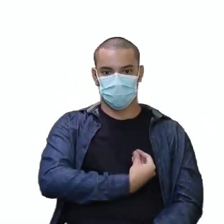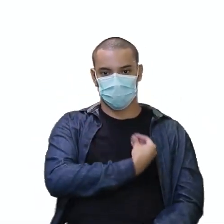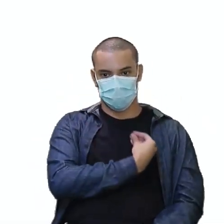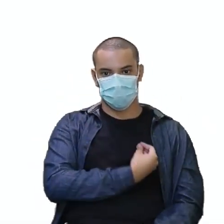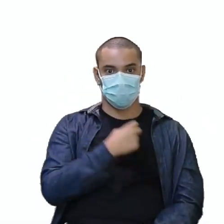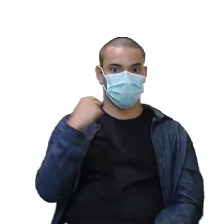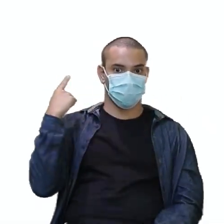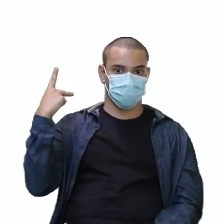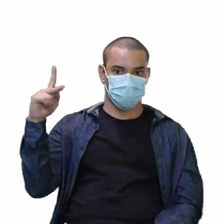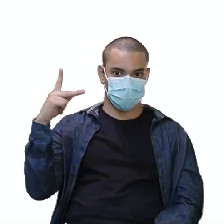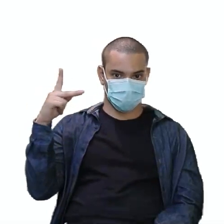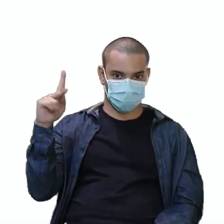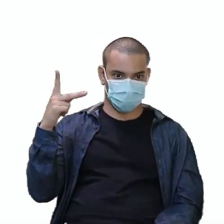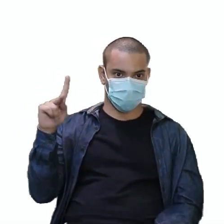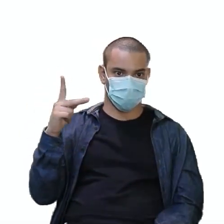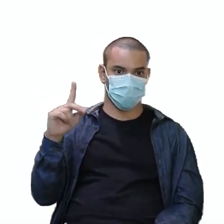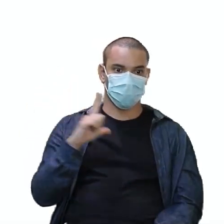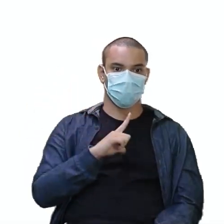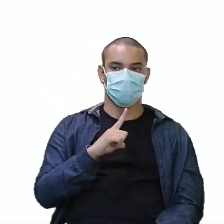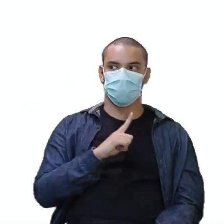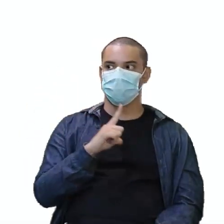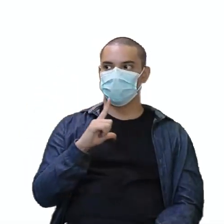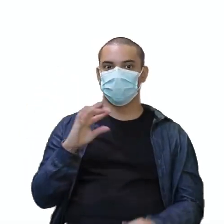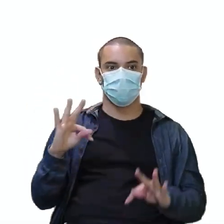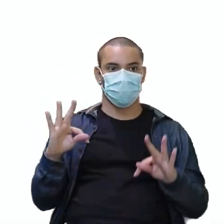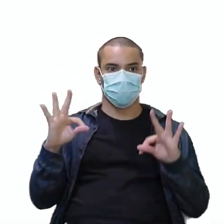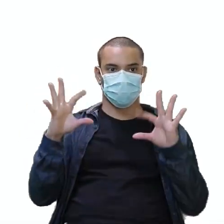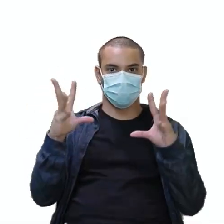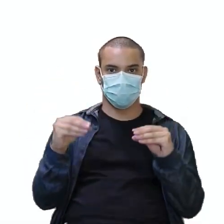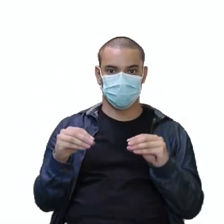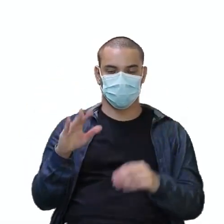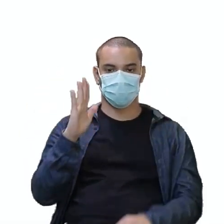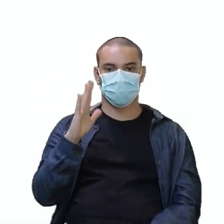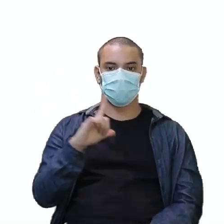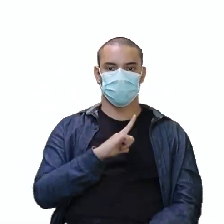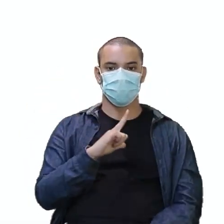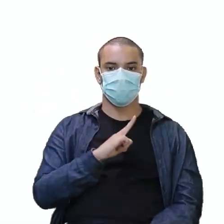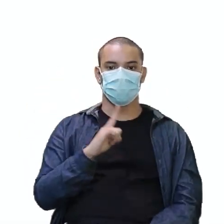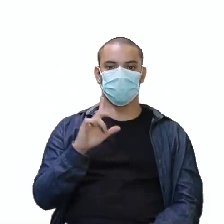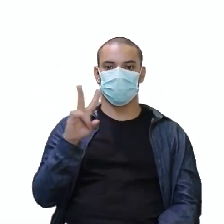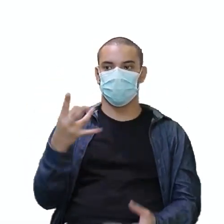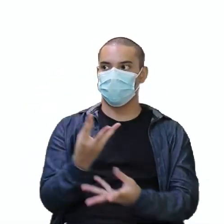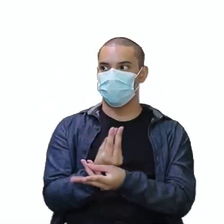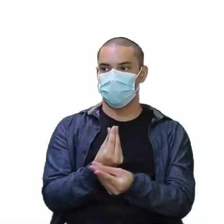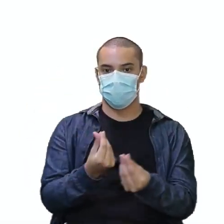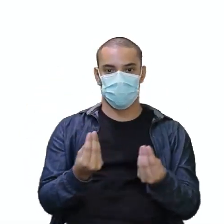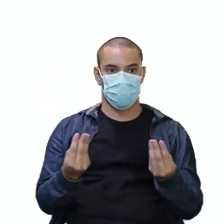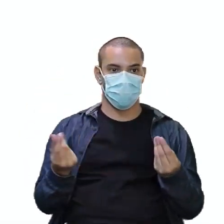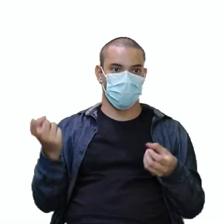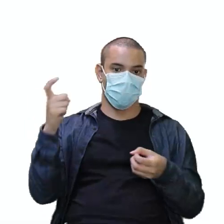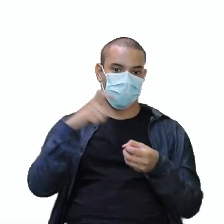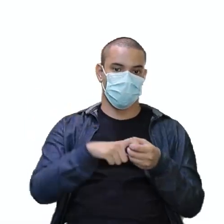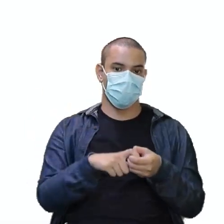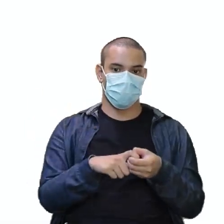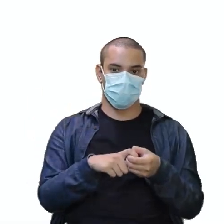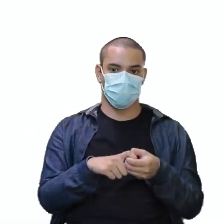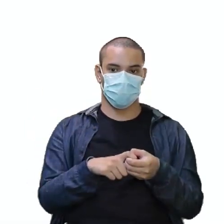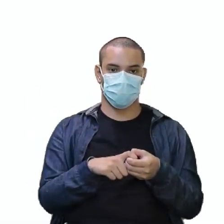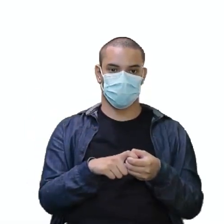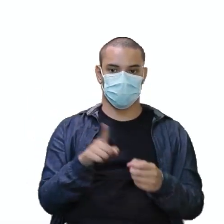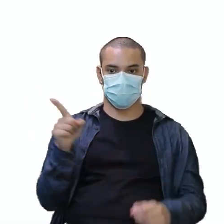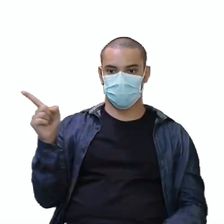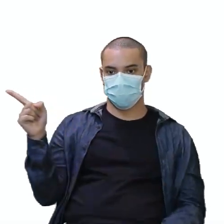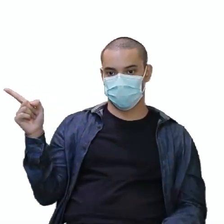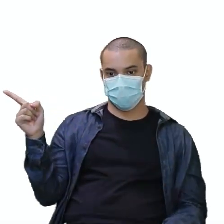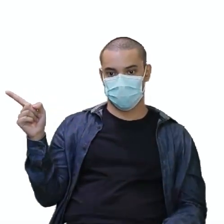nesses organismos aqui, ó, tanto consumidores quanto produtores, vão estar sendo devolvidos para o solo.